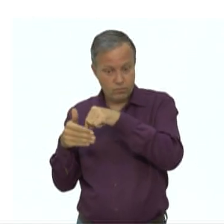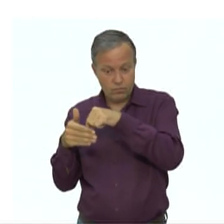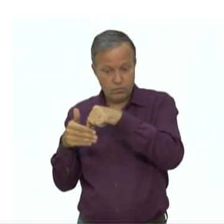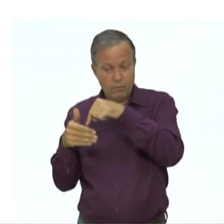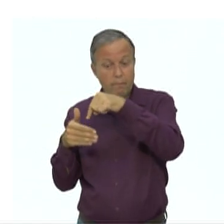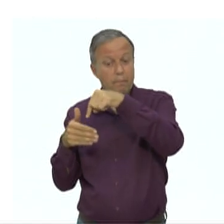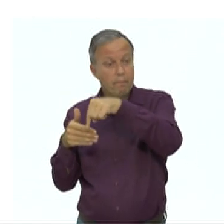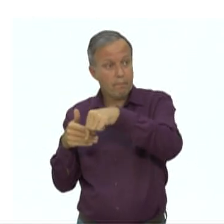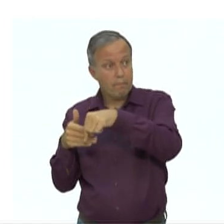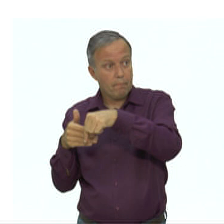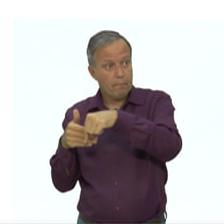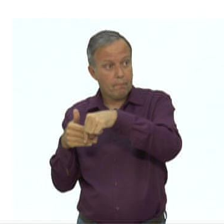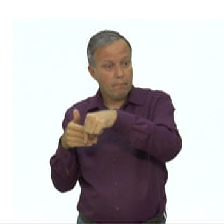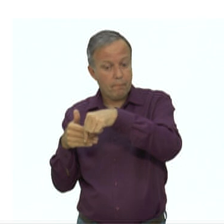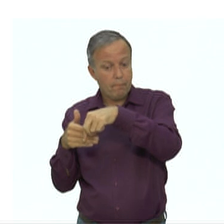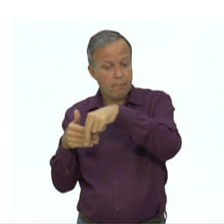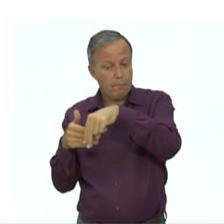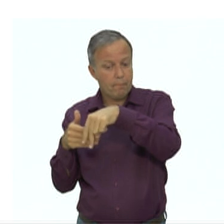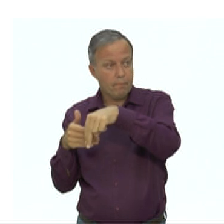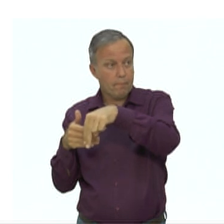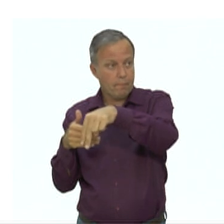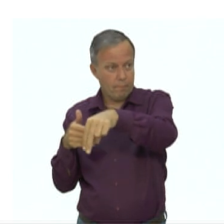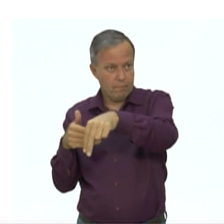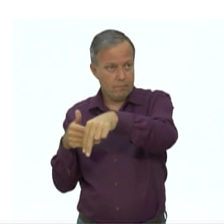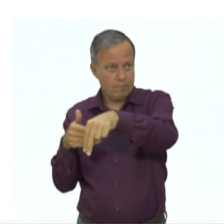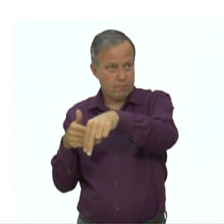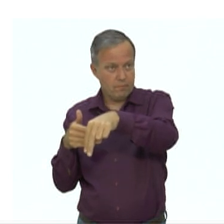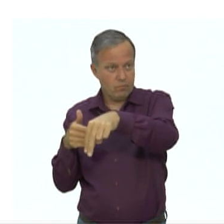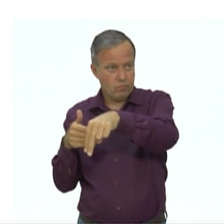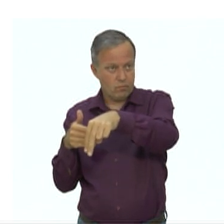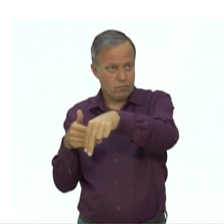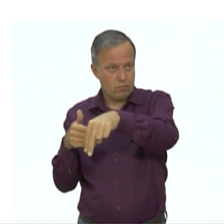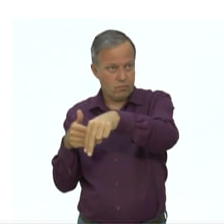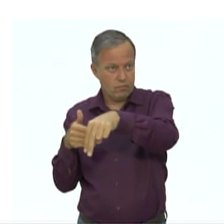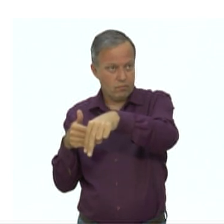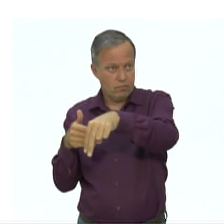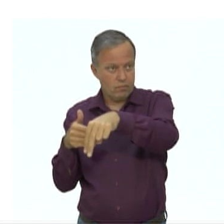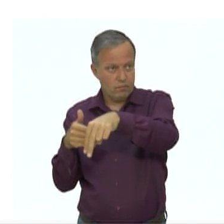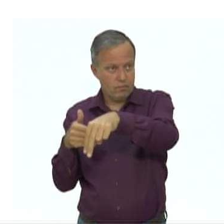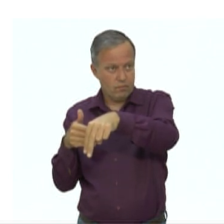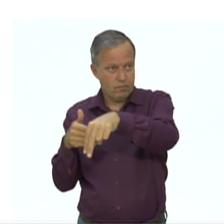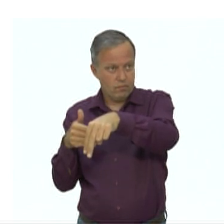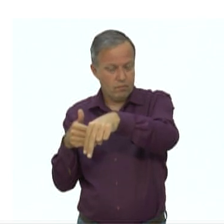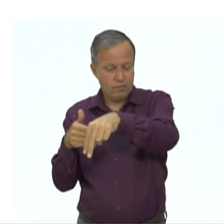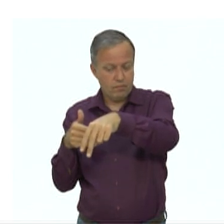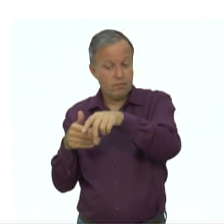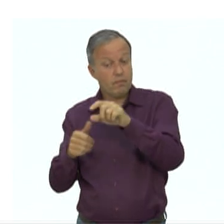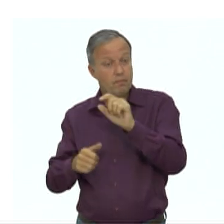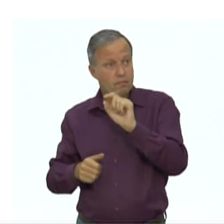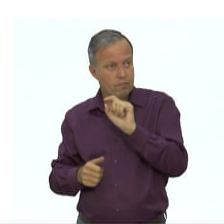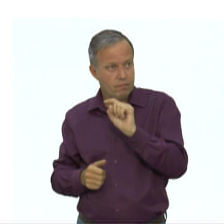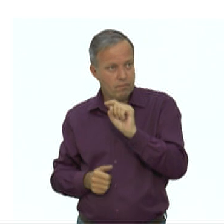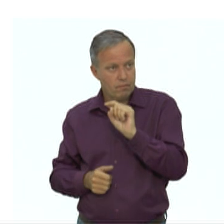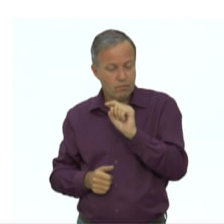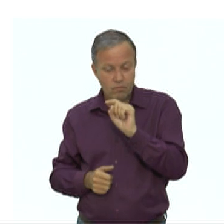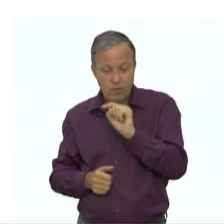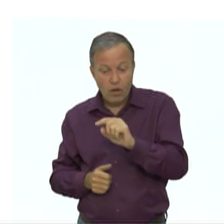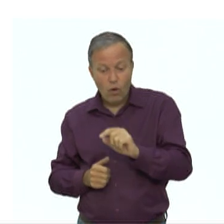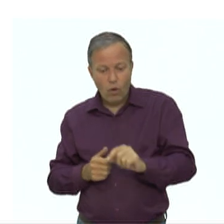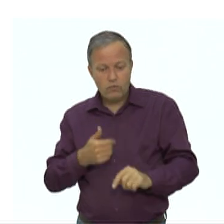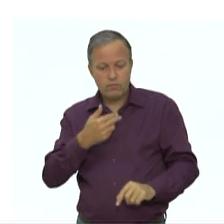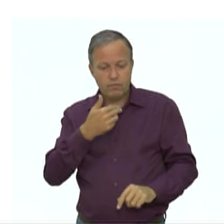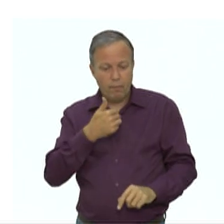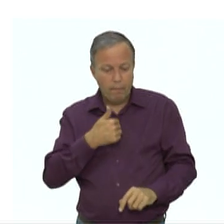em meio à selva, o velho acaba desembarcando. El suíço